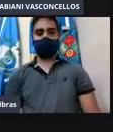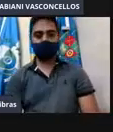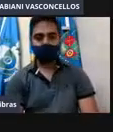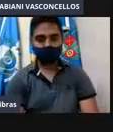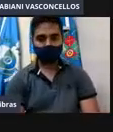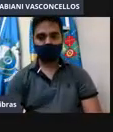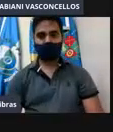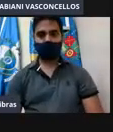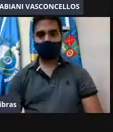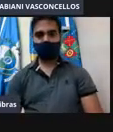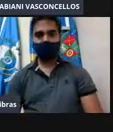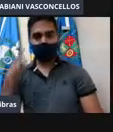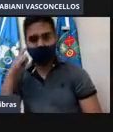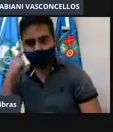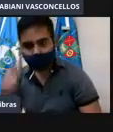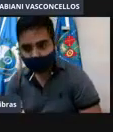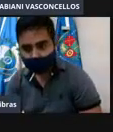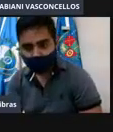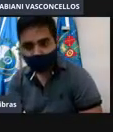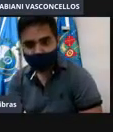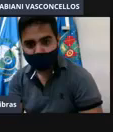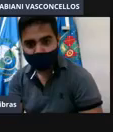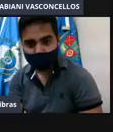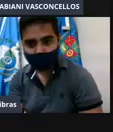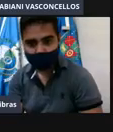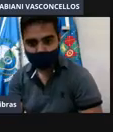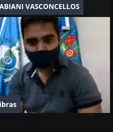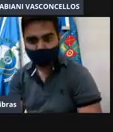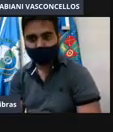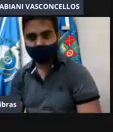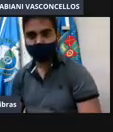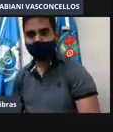a princípio, começou com barreira ali em Conservatória,